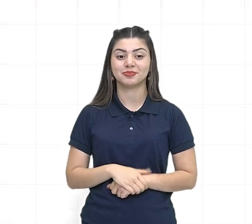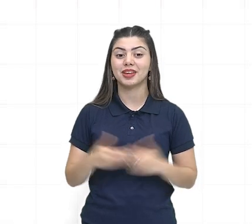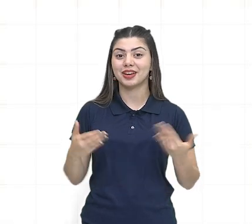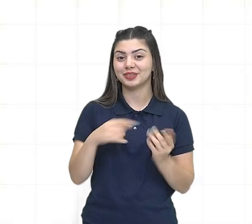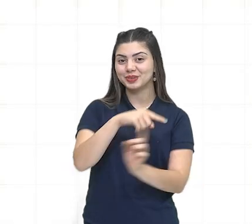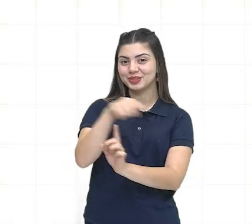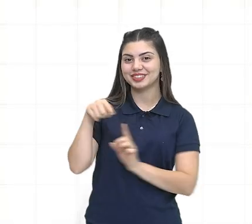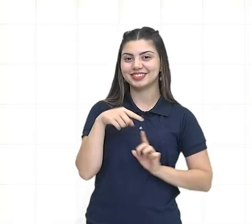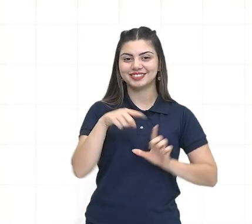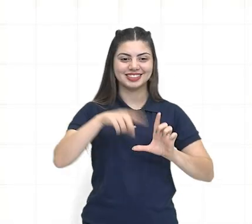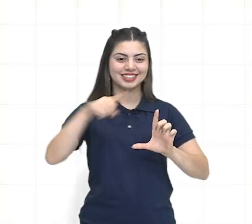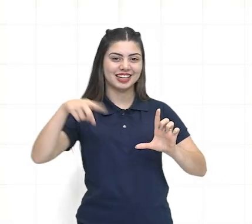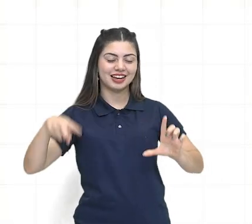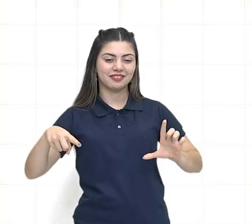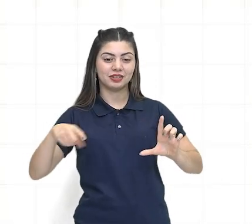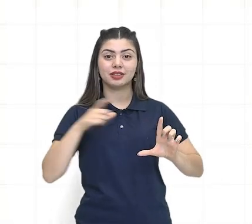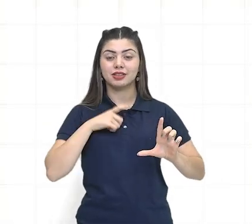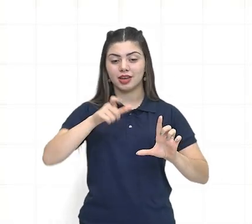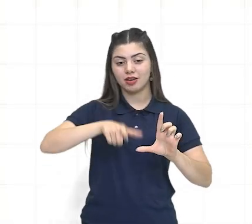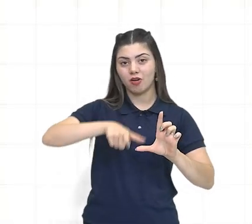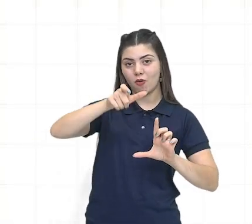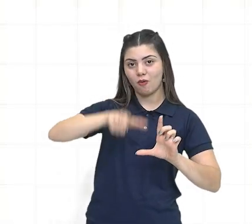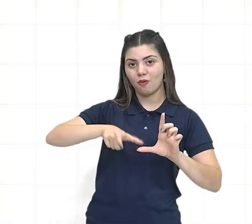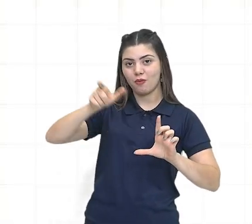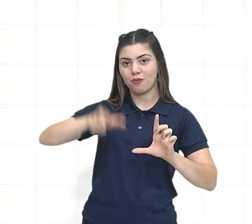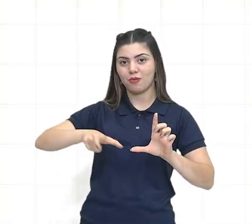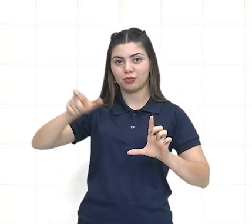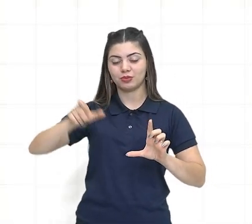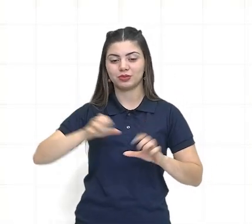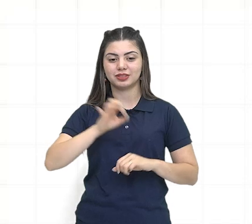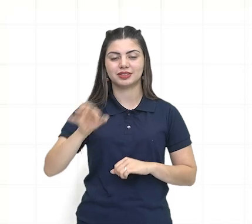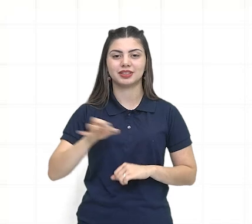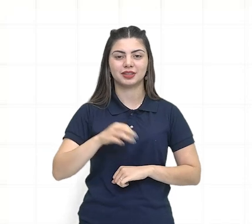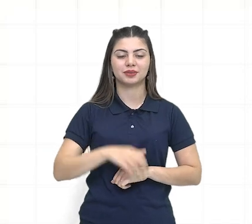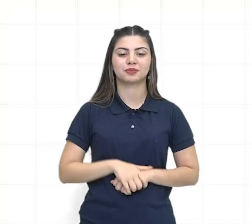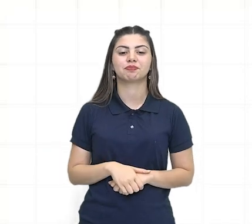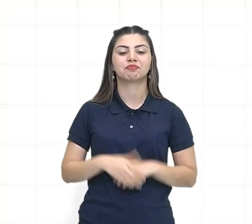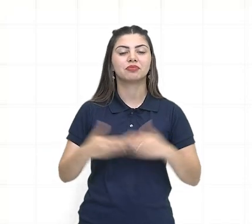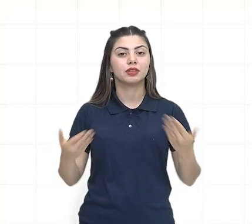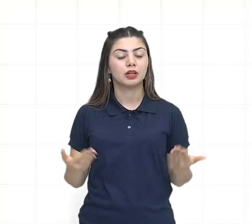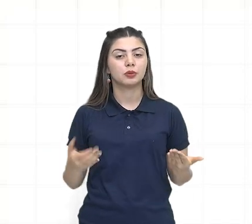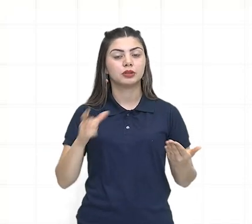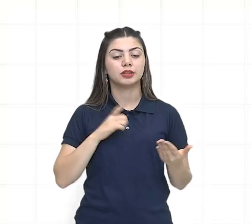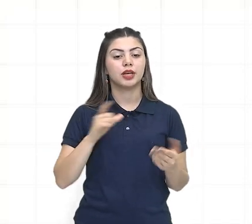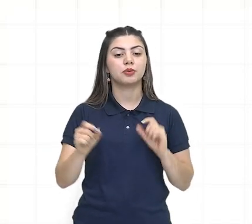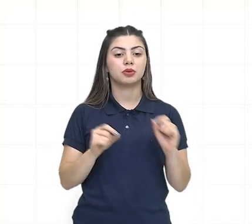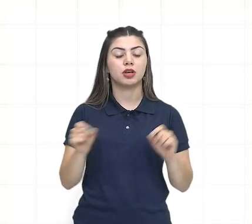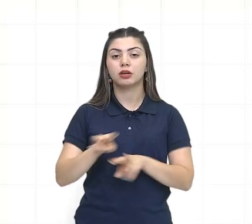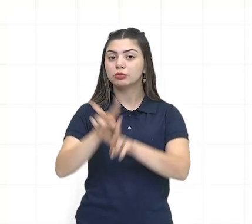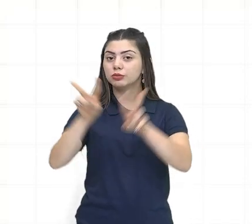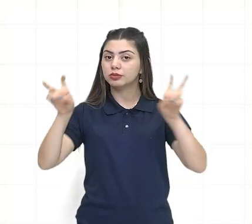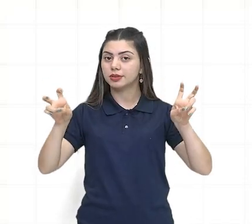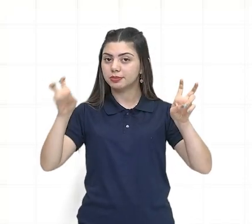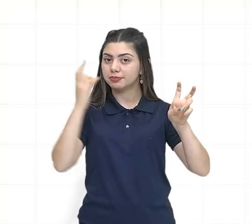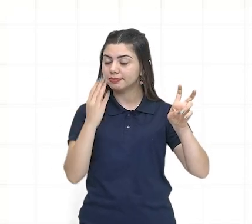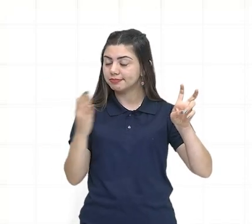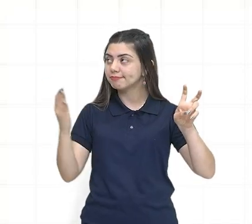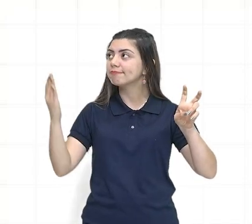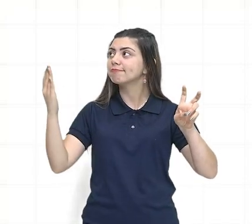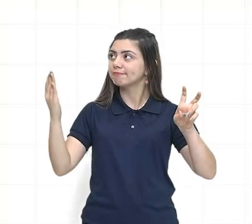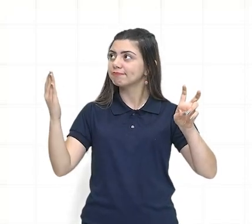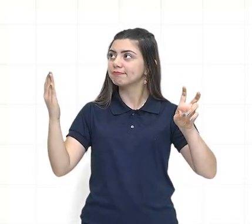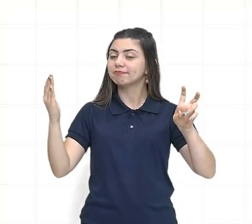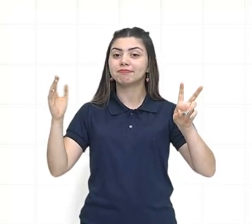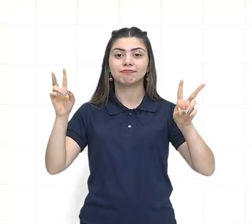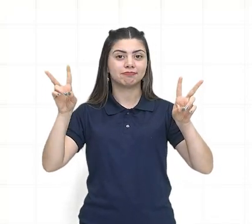Tipos de gráficos, gráficos de colunas. Então aqui, ó, ele vai trazer um título, certo?